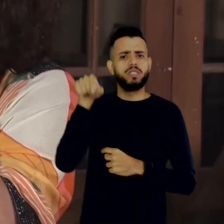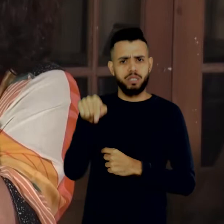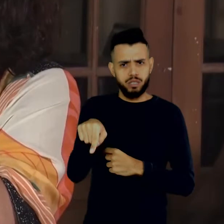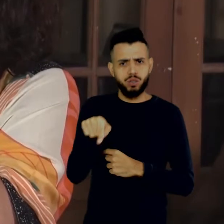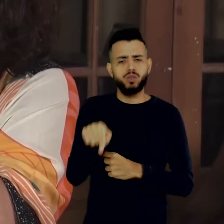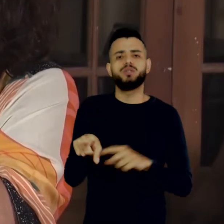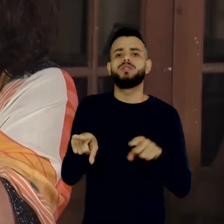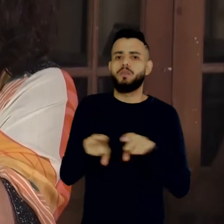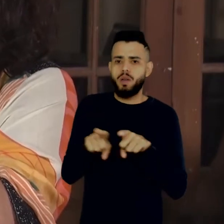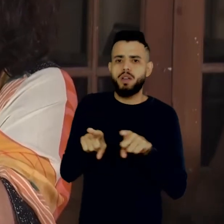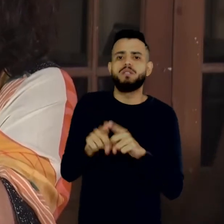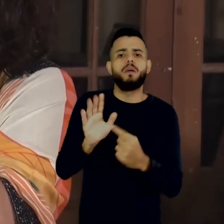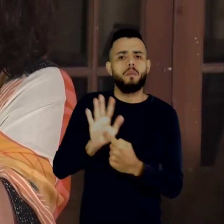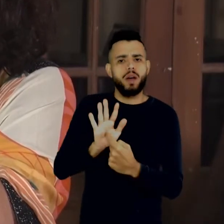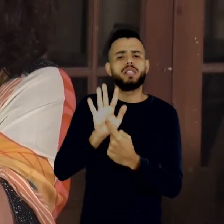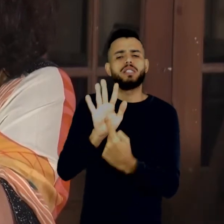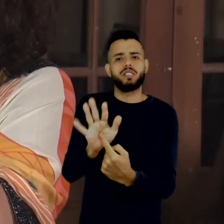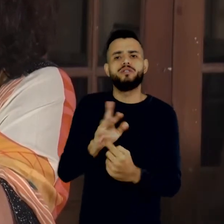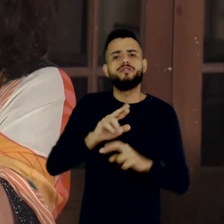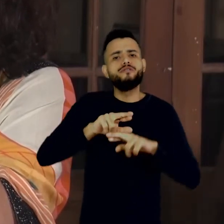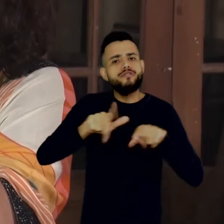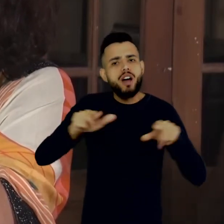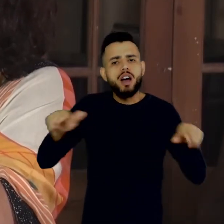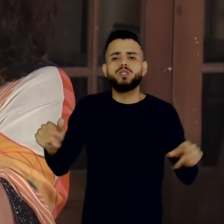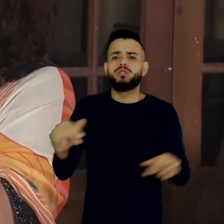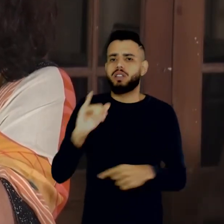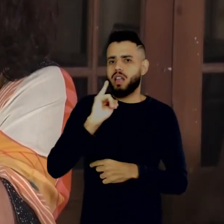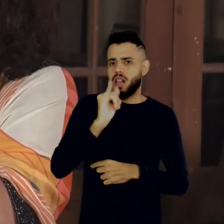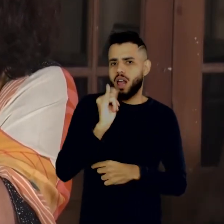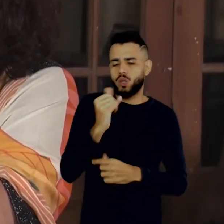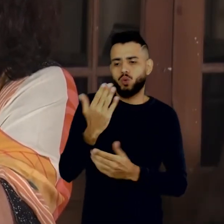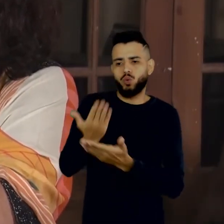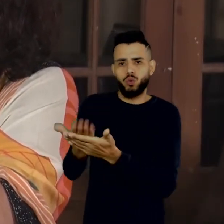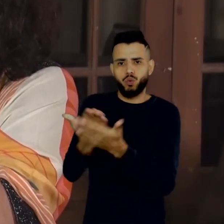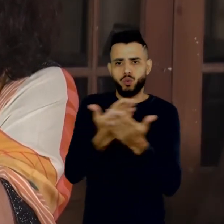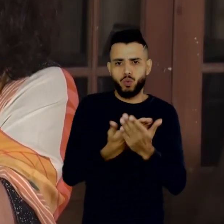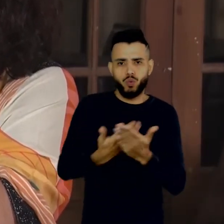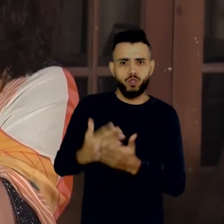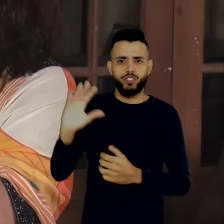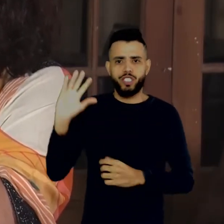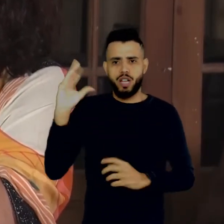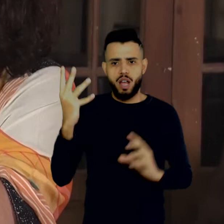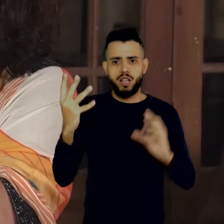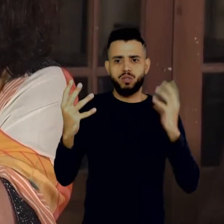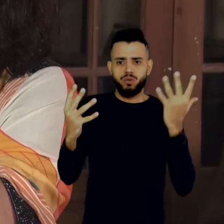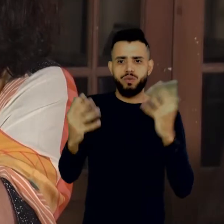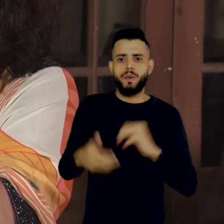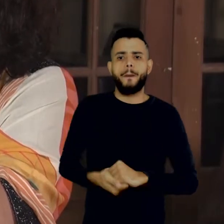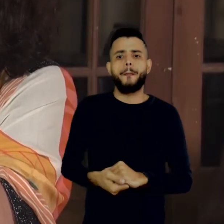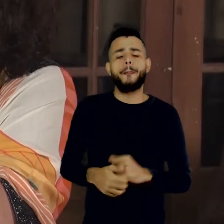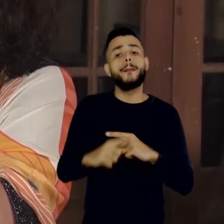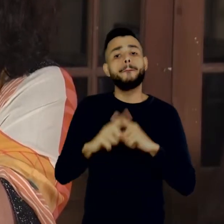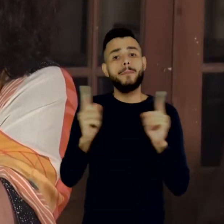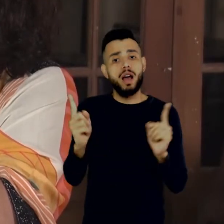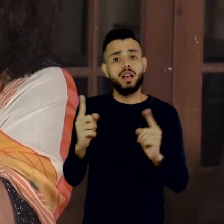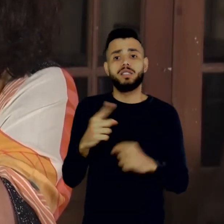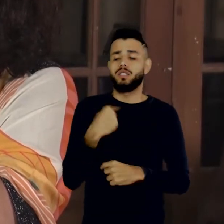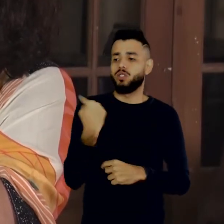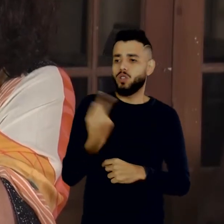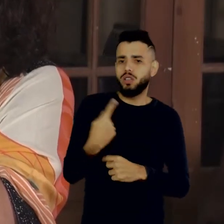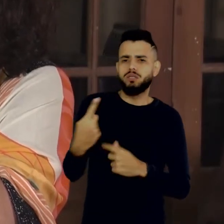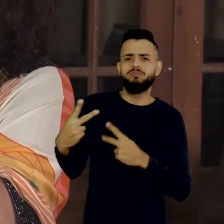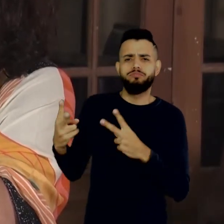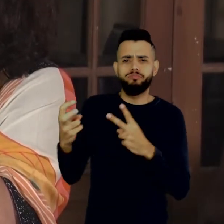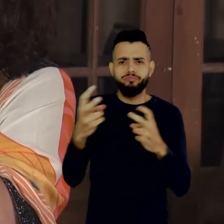vários relatos aqui dos estudos de caso. Né? Por outro lado, observamos também que